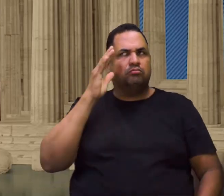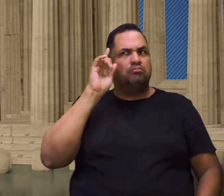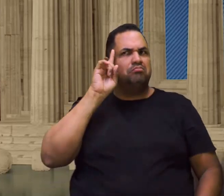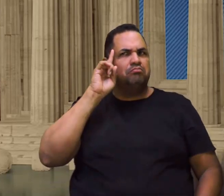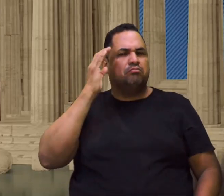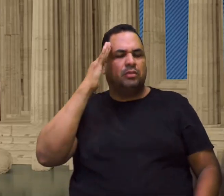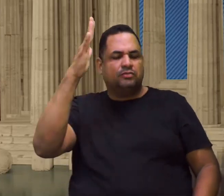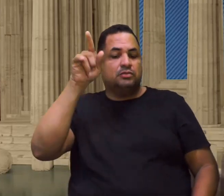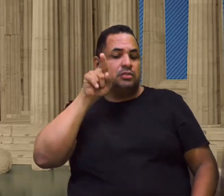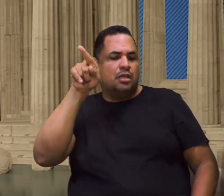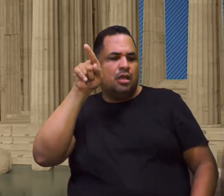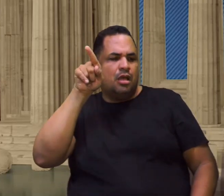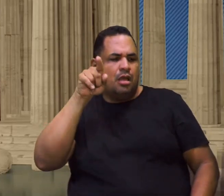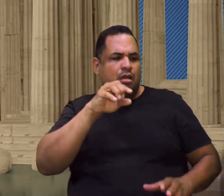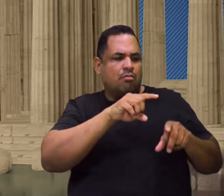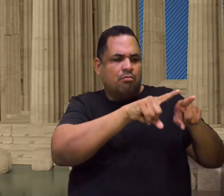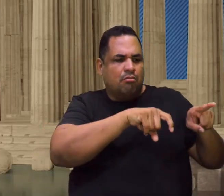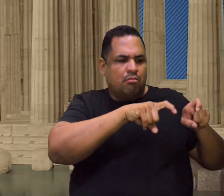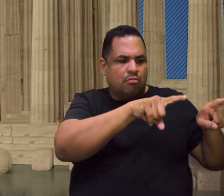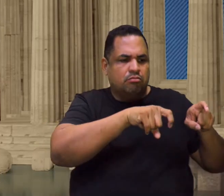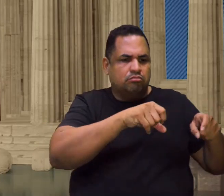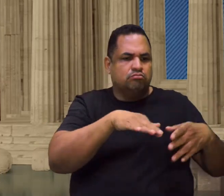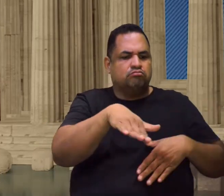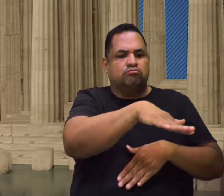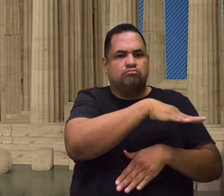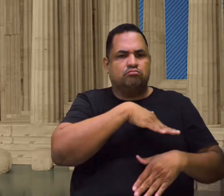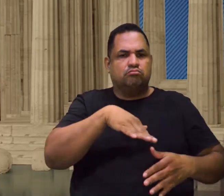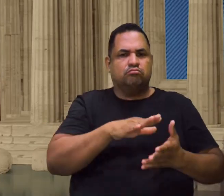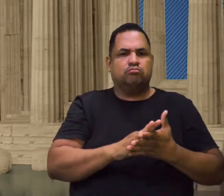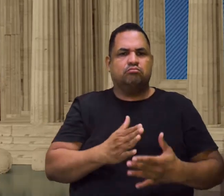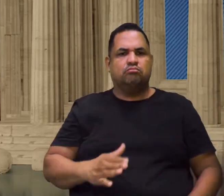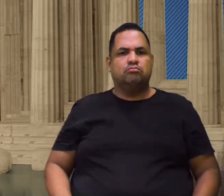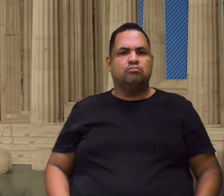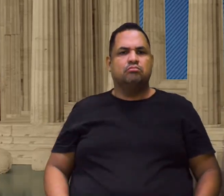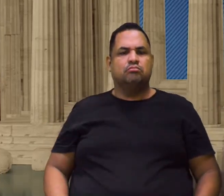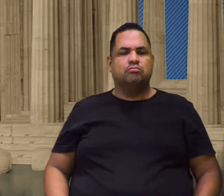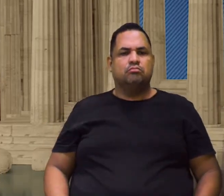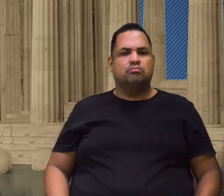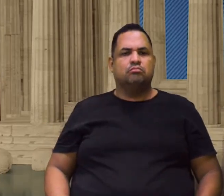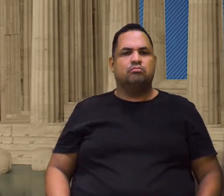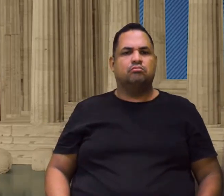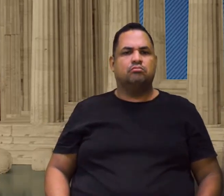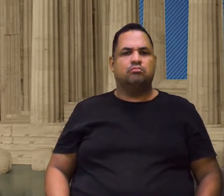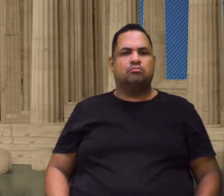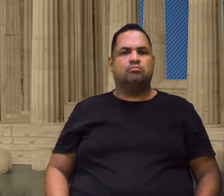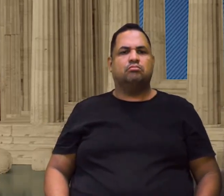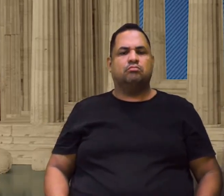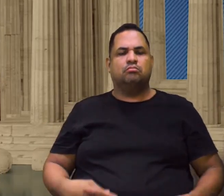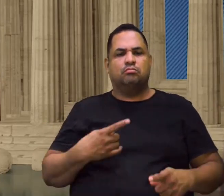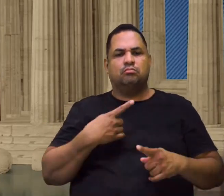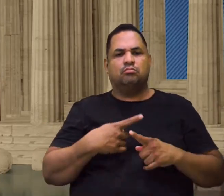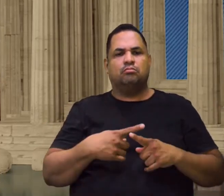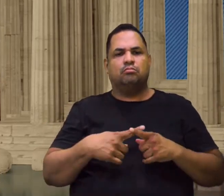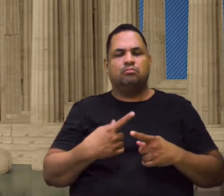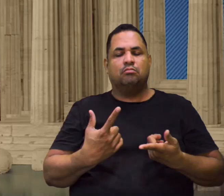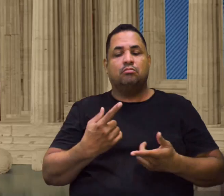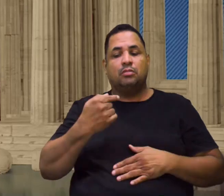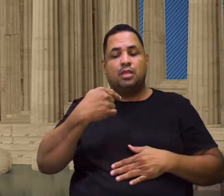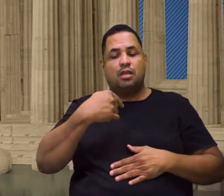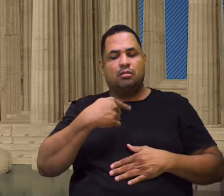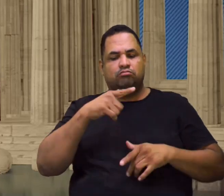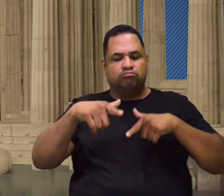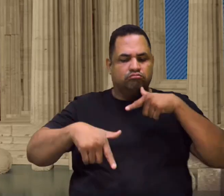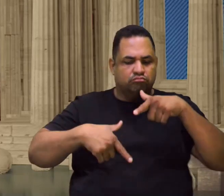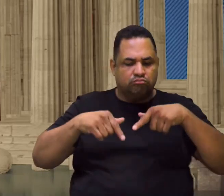ou na fazenda, você não cuidar. Imagine eu não cuidar do meu quarto, né? Como seria o caos? Porque ali eu trabalho. Se eu não cuidar,